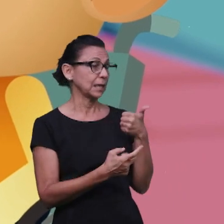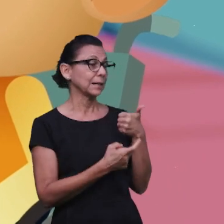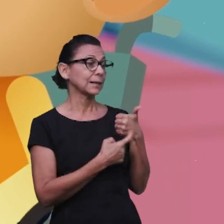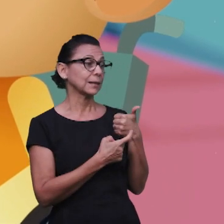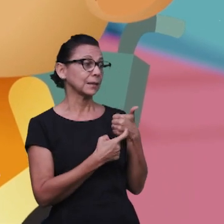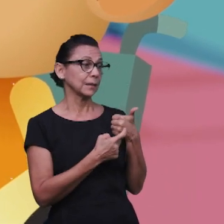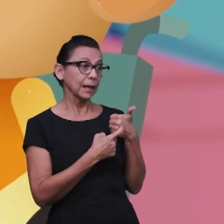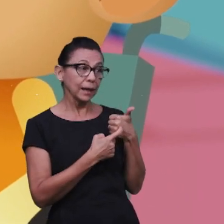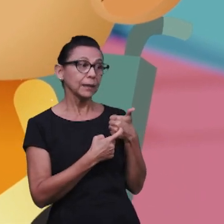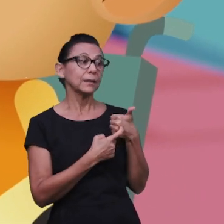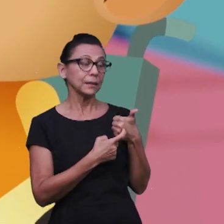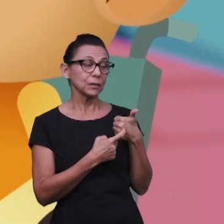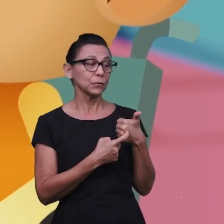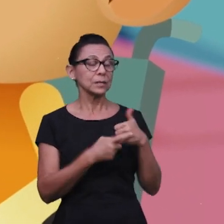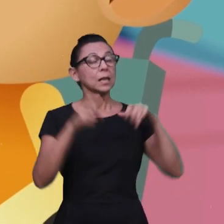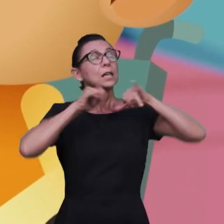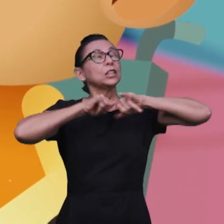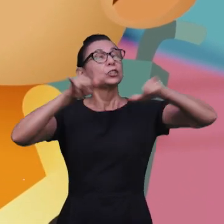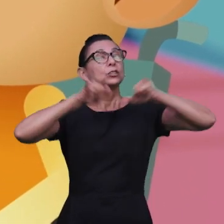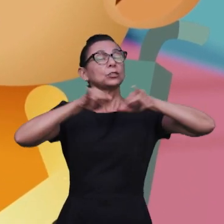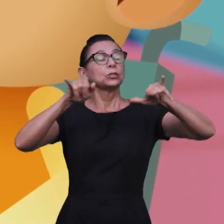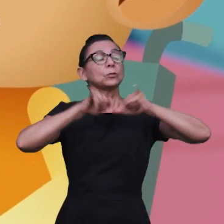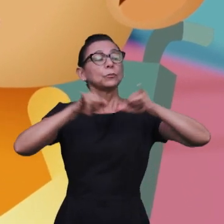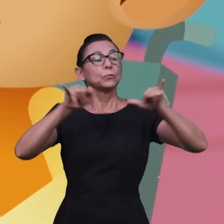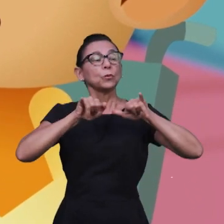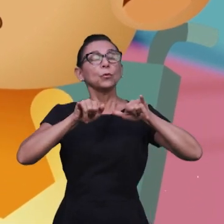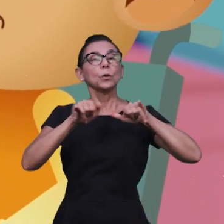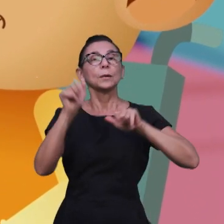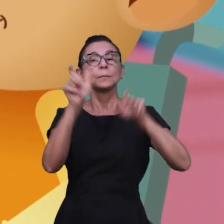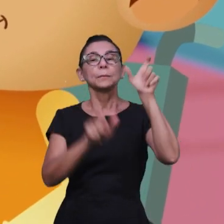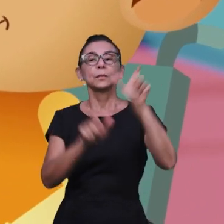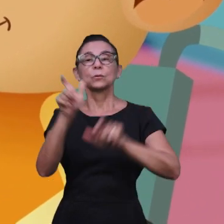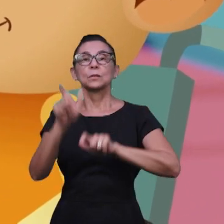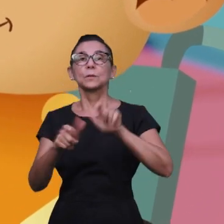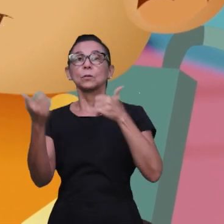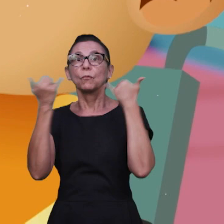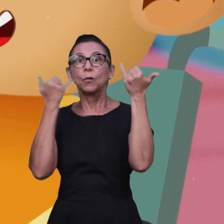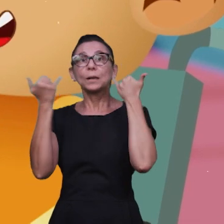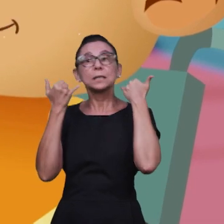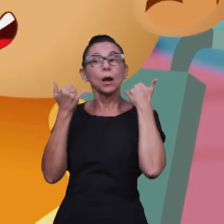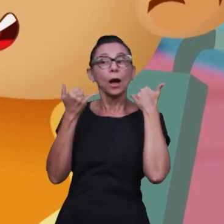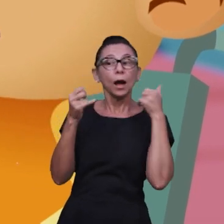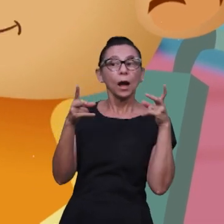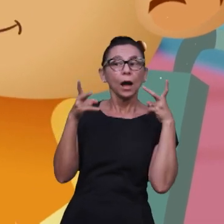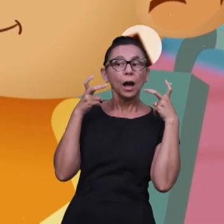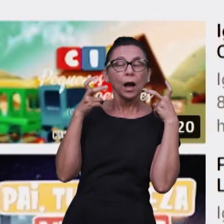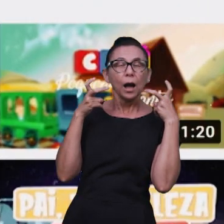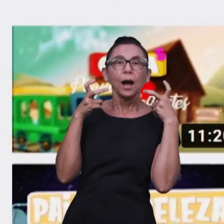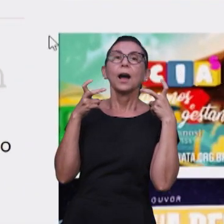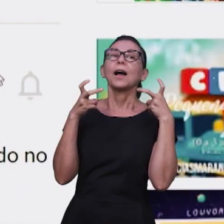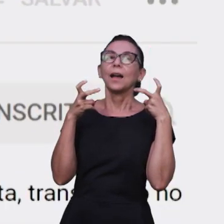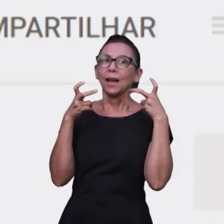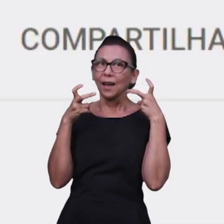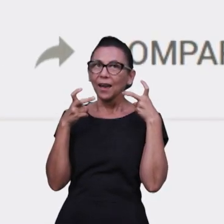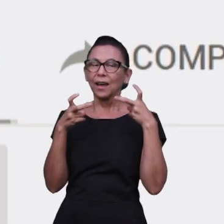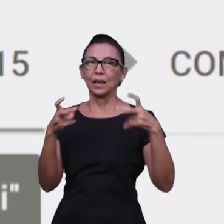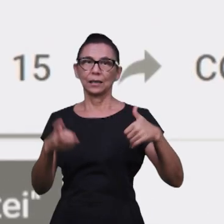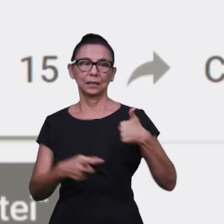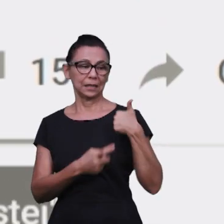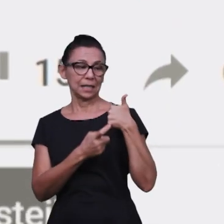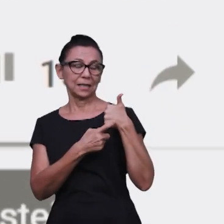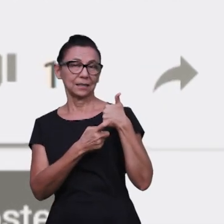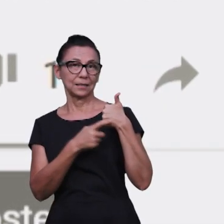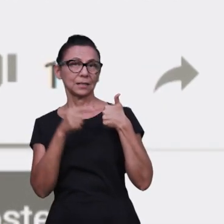no vídeo, você ajuda a divulgá-lo e fazer com que outras pessoas o assistam também? Como assim, Elo? Dar like, que é esse sinal